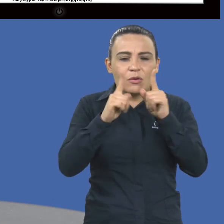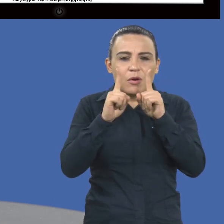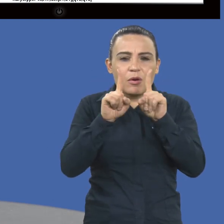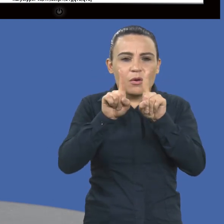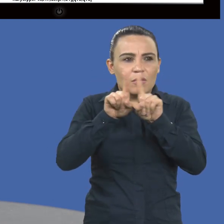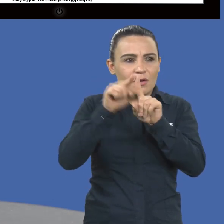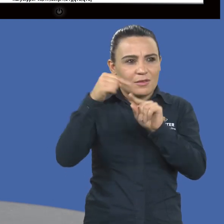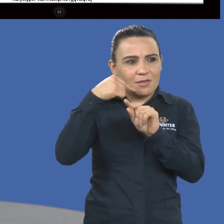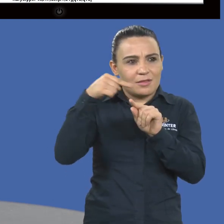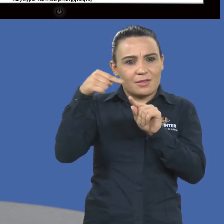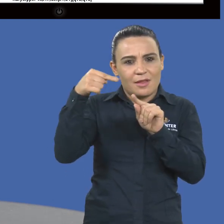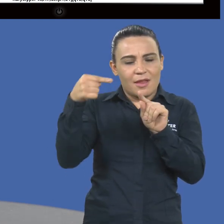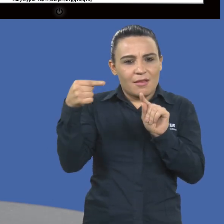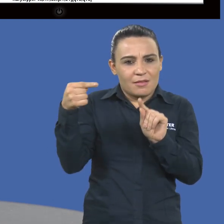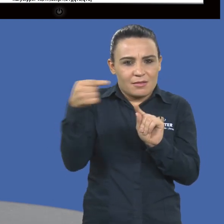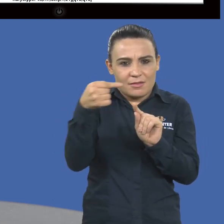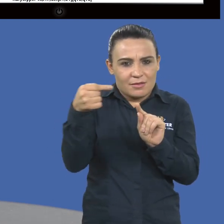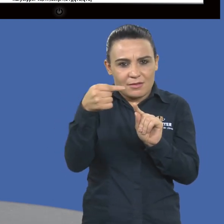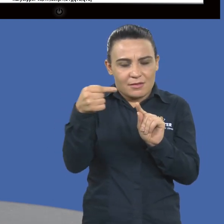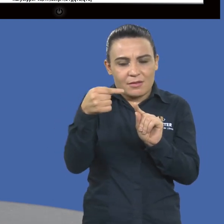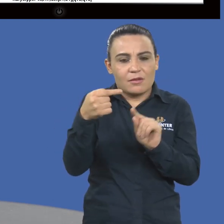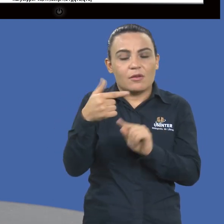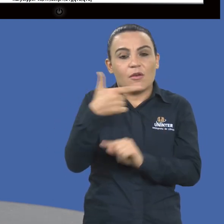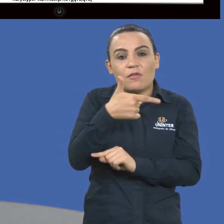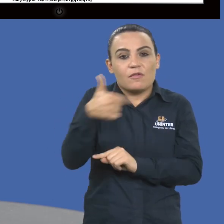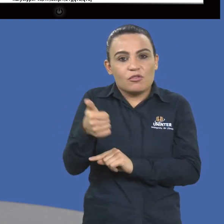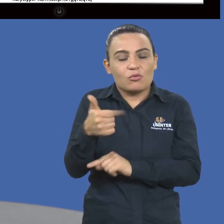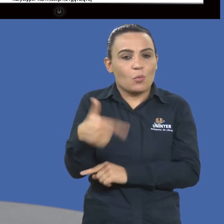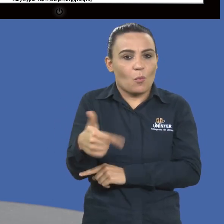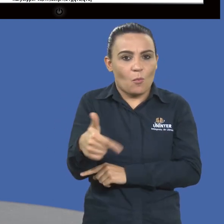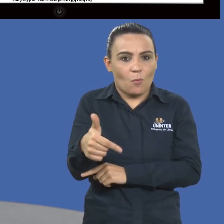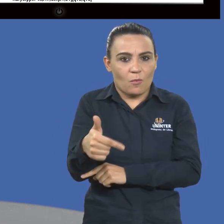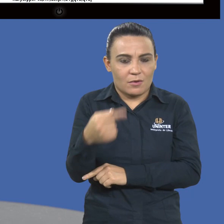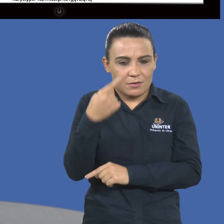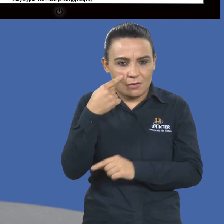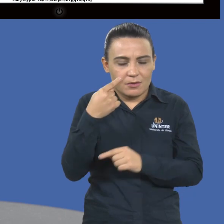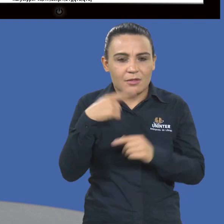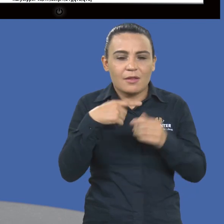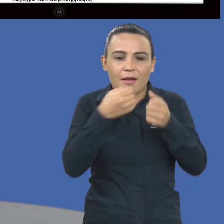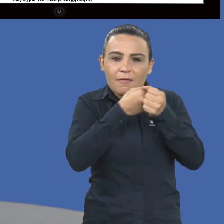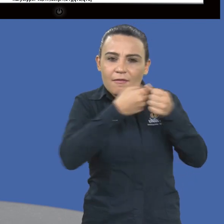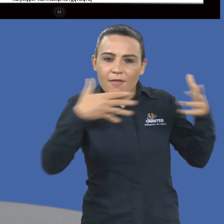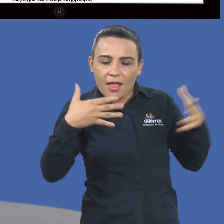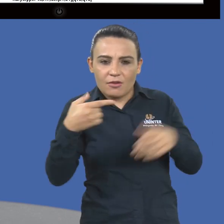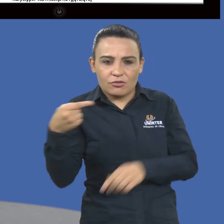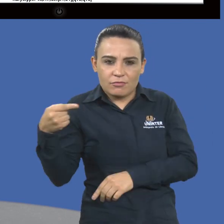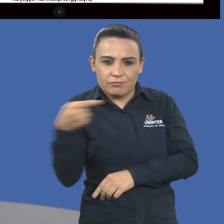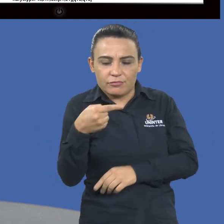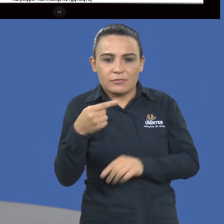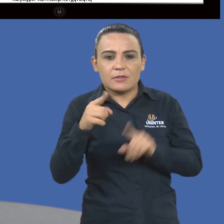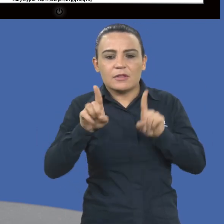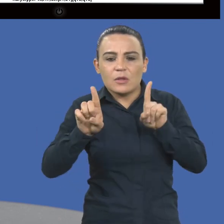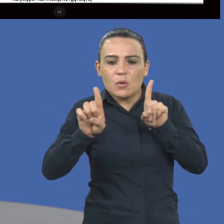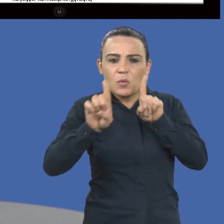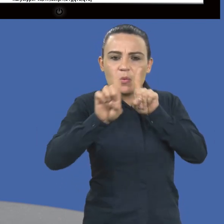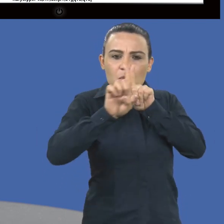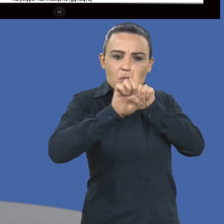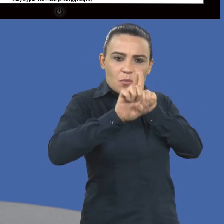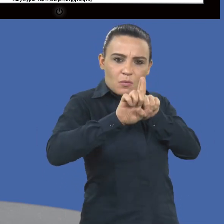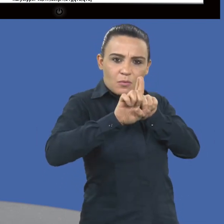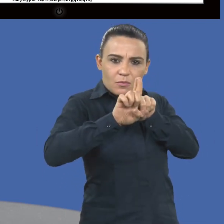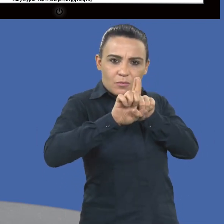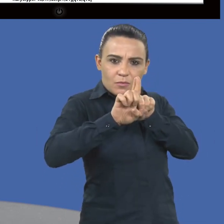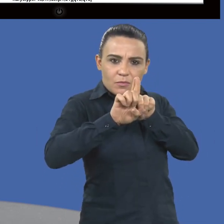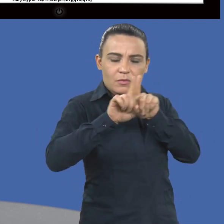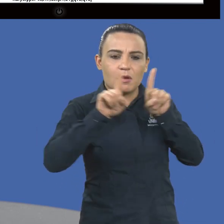o quadradinho. A seta está mostrando onde não tem o cromossomo 21. Né? Então, os dois